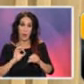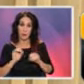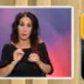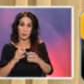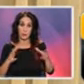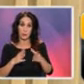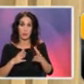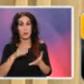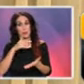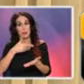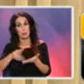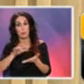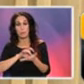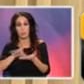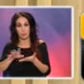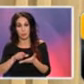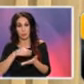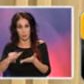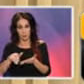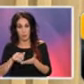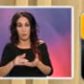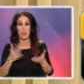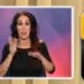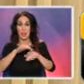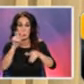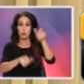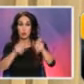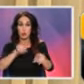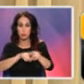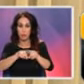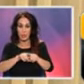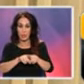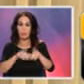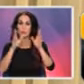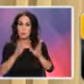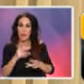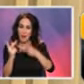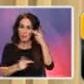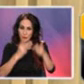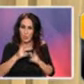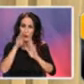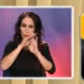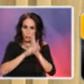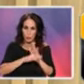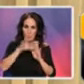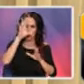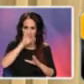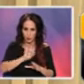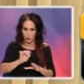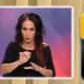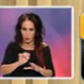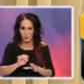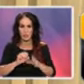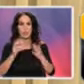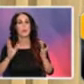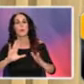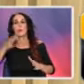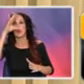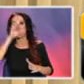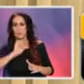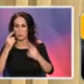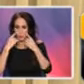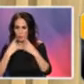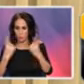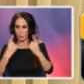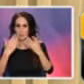É, pois, aos deputados que cabe apreciar o programa do governo que o Primeiro-Ministro